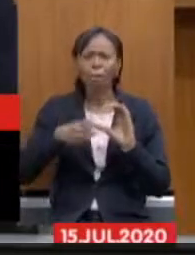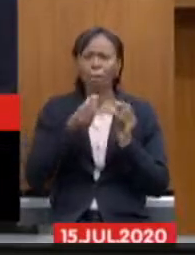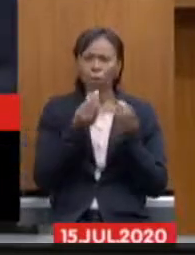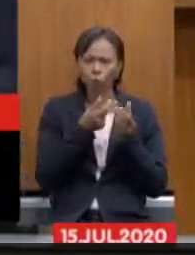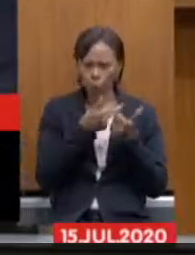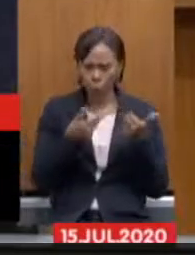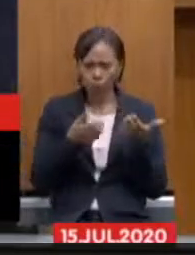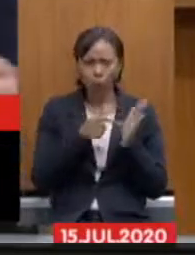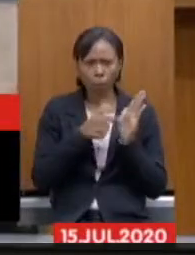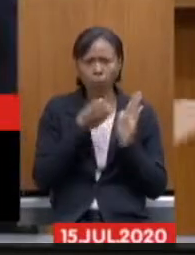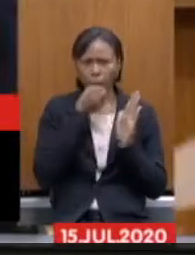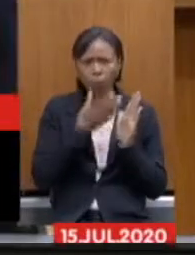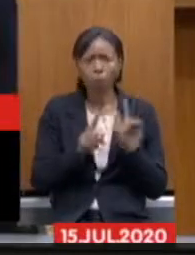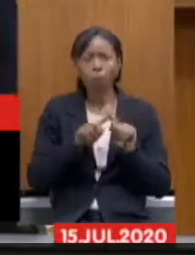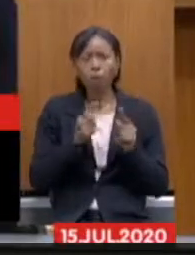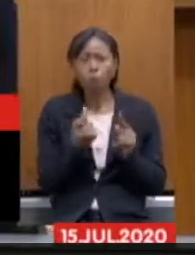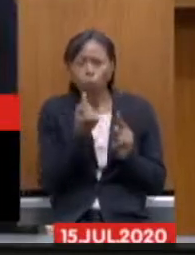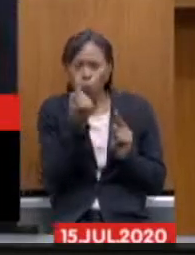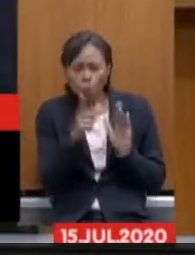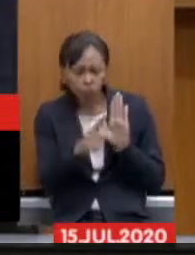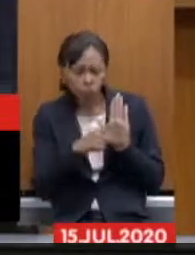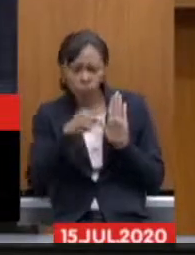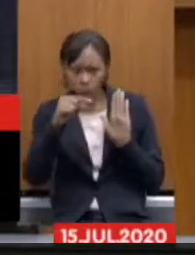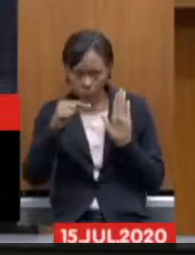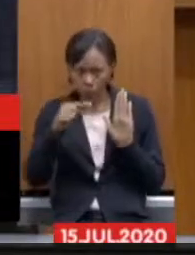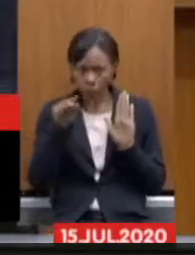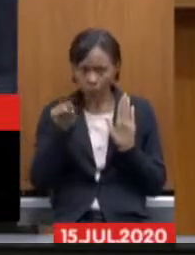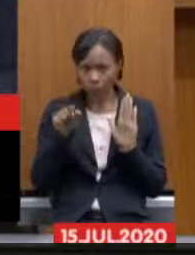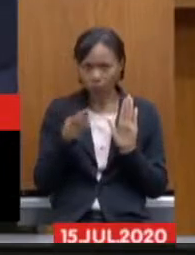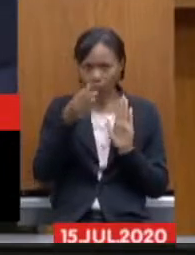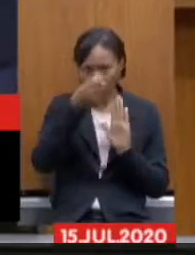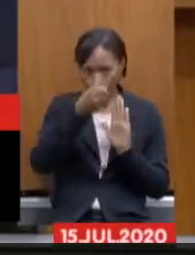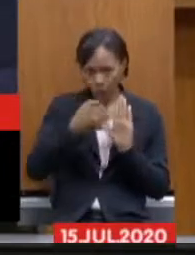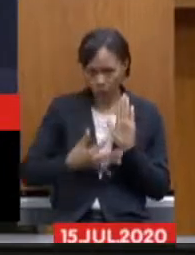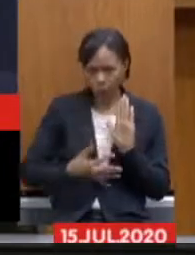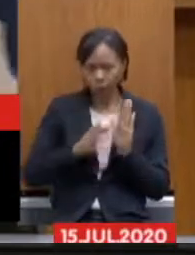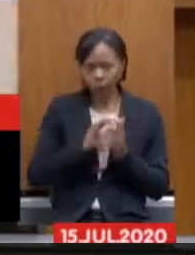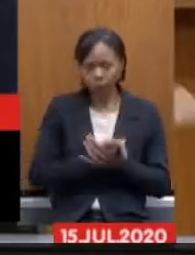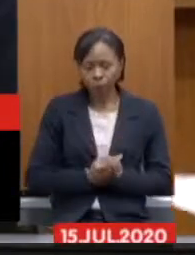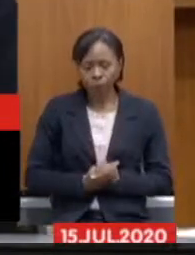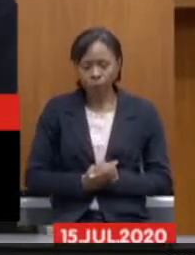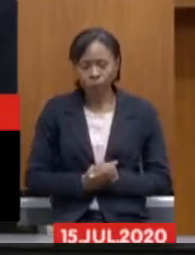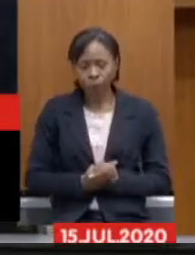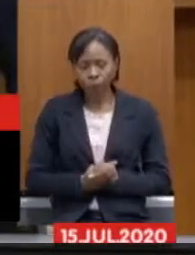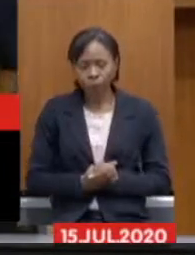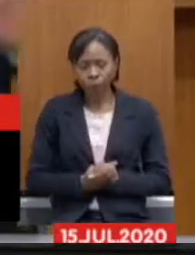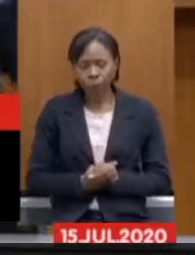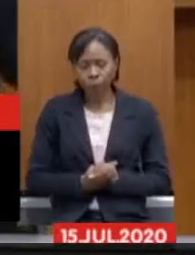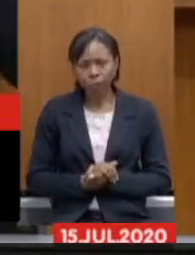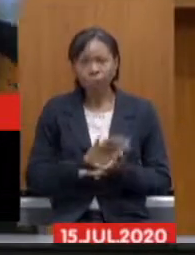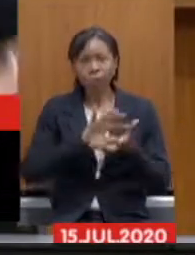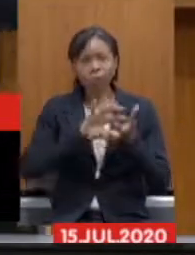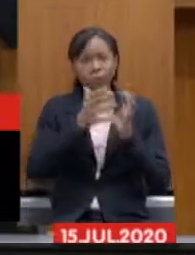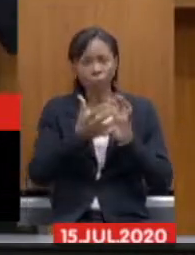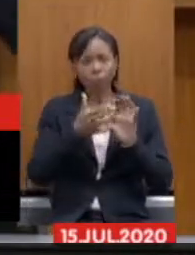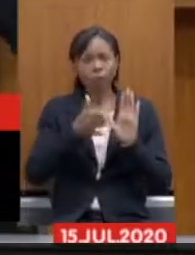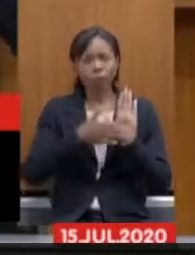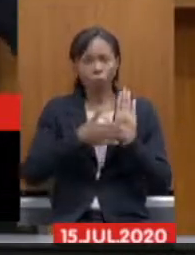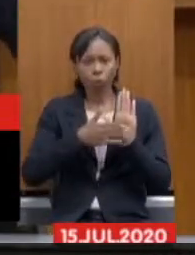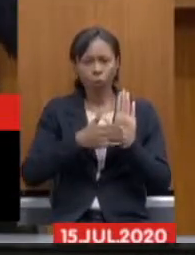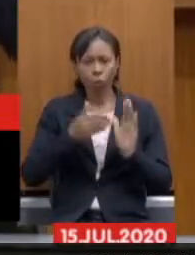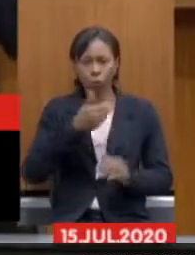mas eu vou destacar uma contribuição sua aqui é a reforma proposta